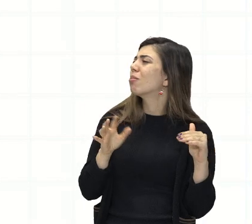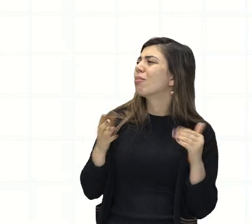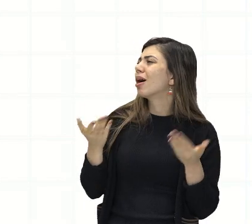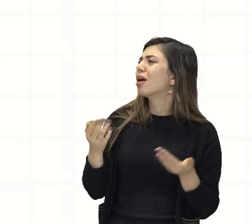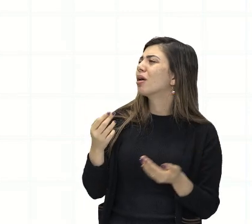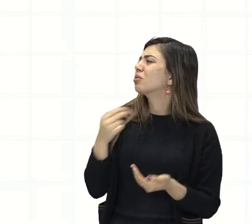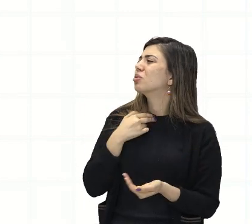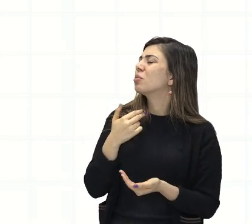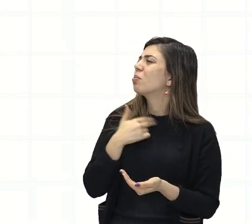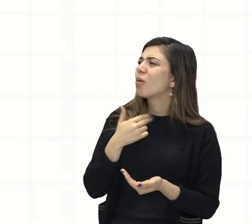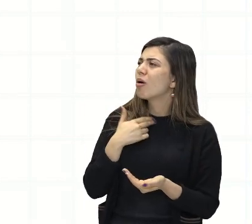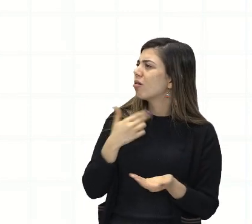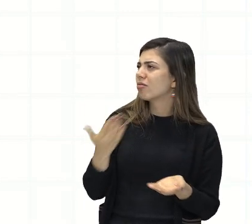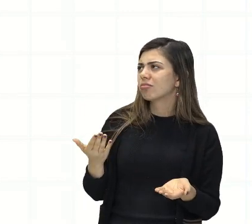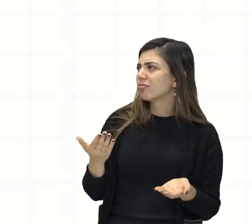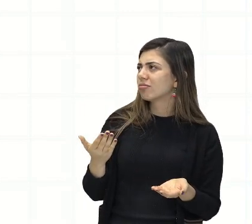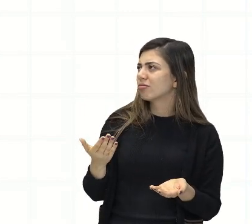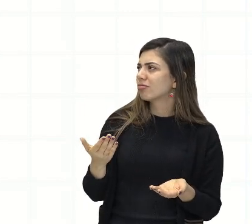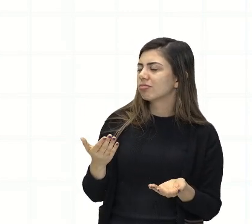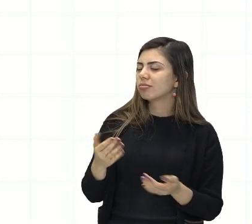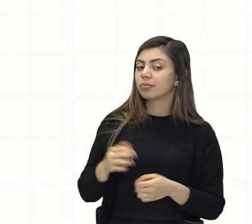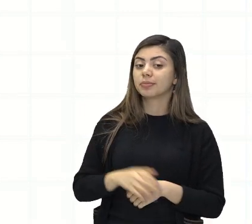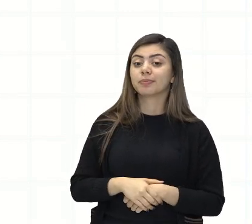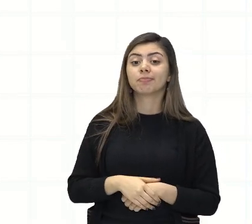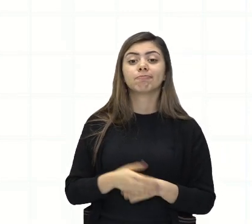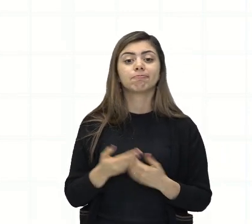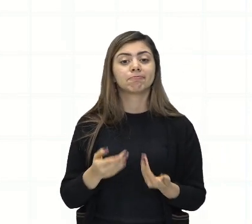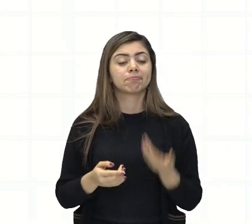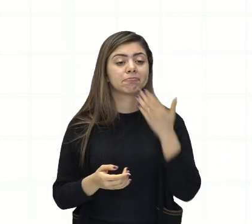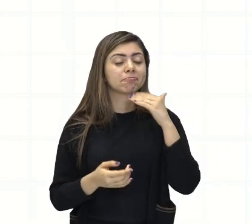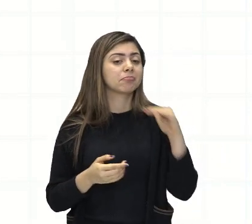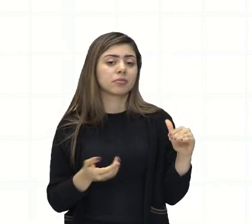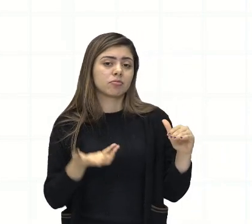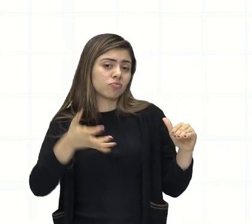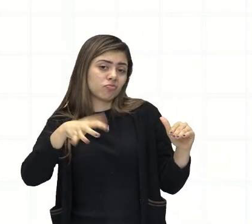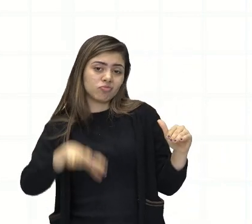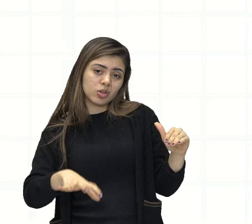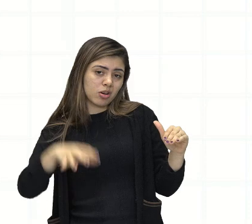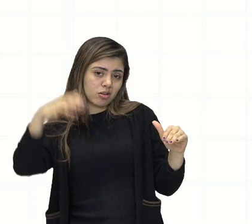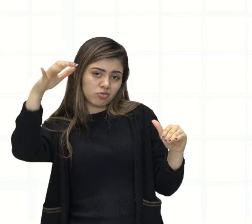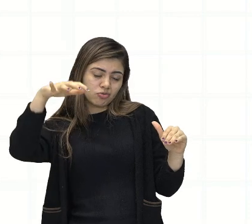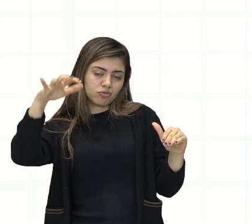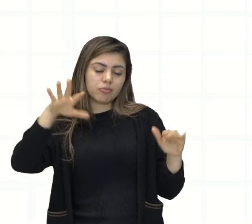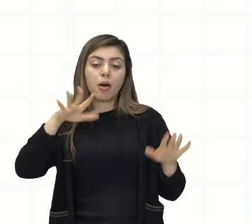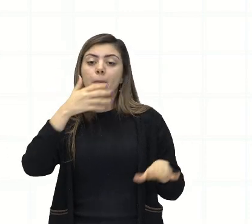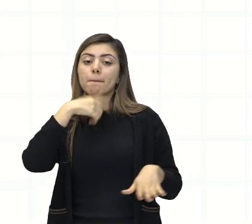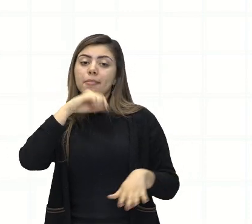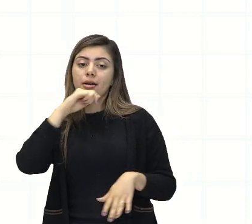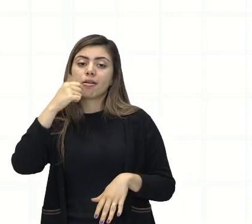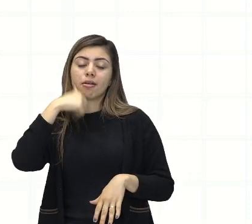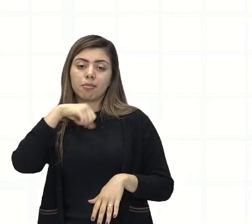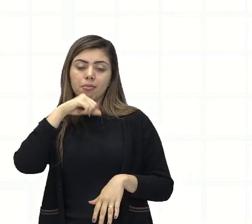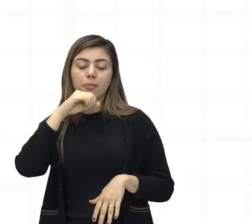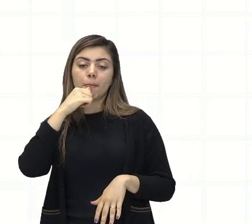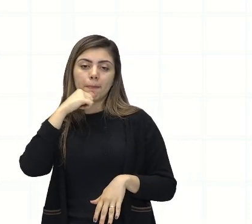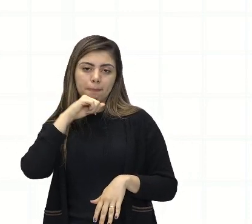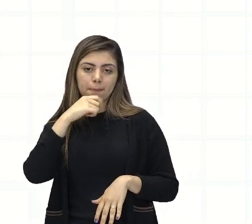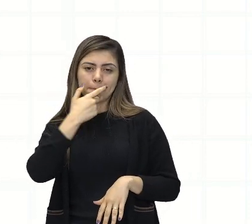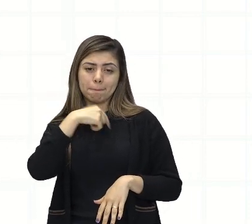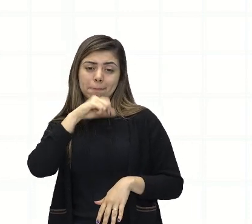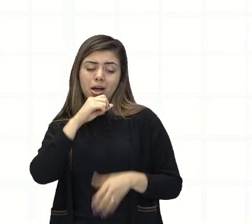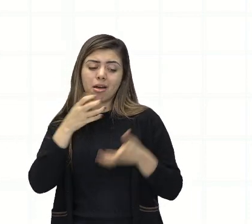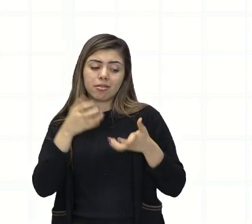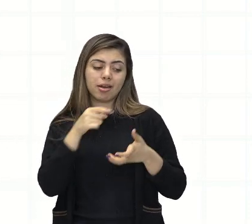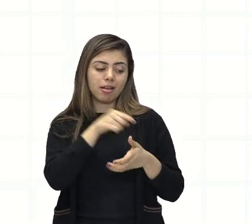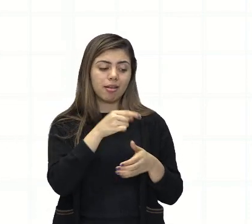ué. Ela sacudiu a cabecinha. Então, nossa Nininha não quer. Os pais querem fazer, o pai, na verdade, né, quer fazer com que